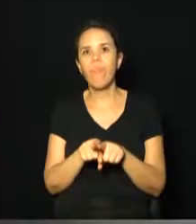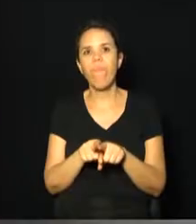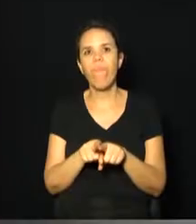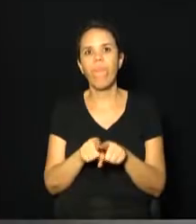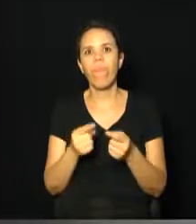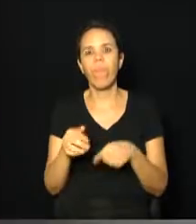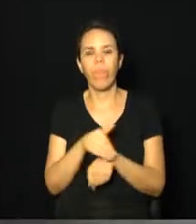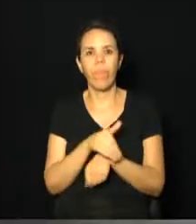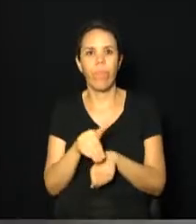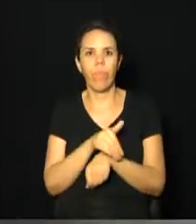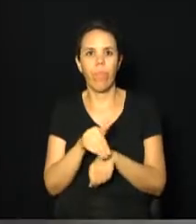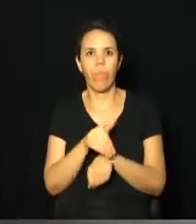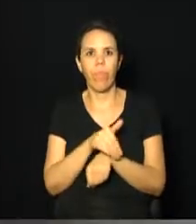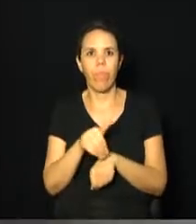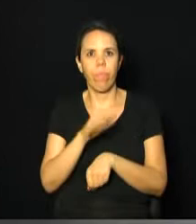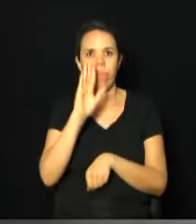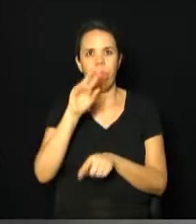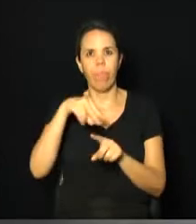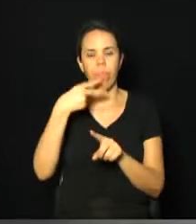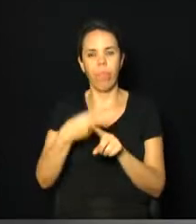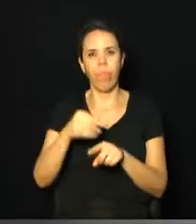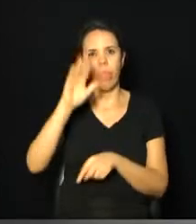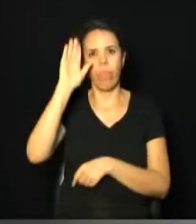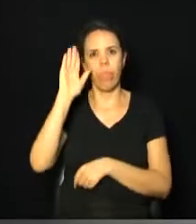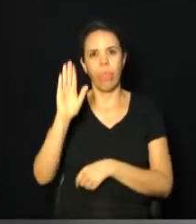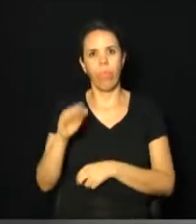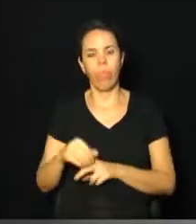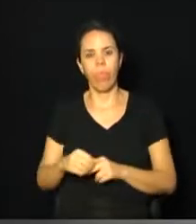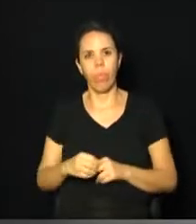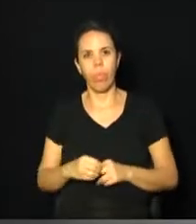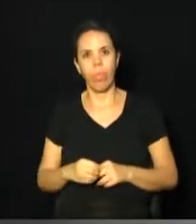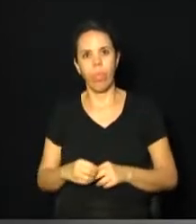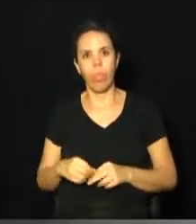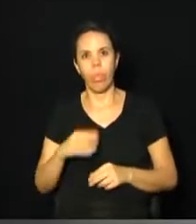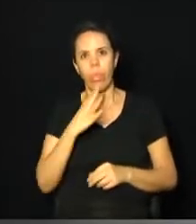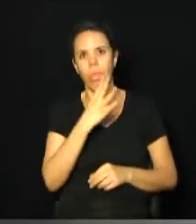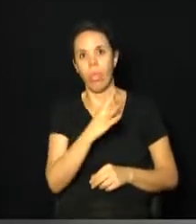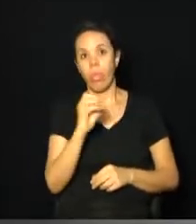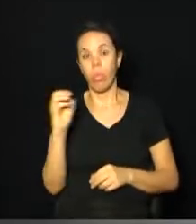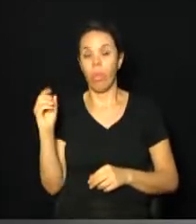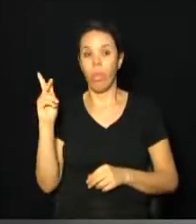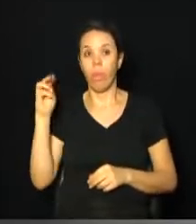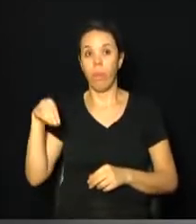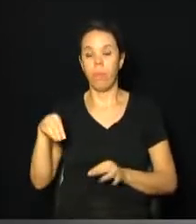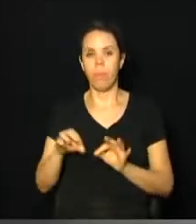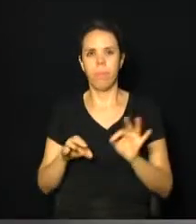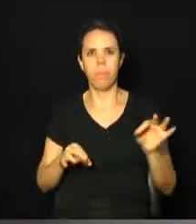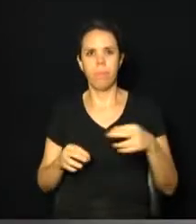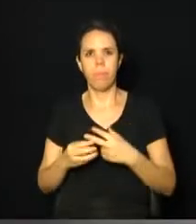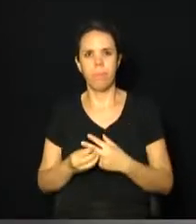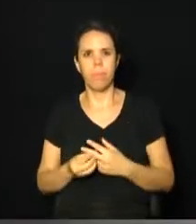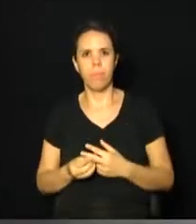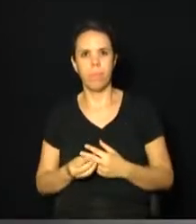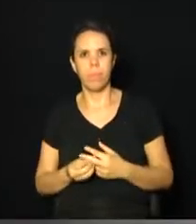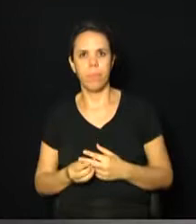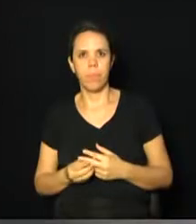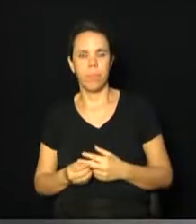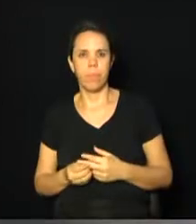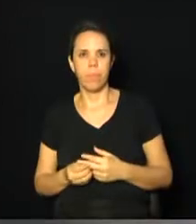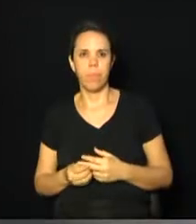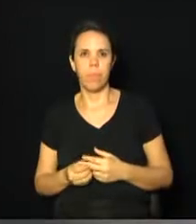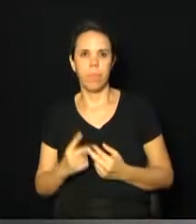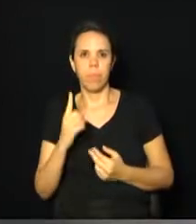as ruas, aí ultrapassa facilmente uns 400 quilômetros. Porque no Gargantilha